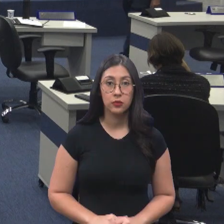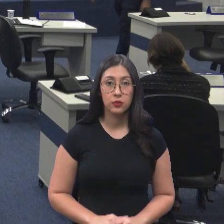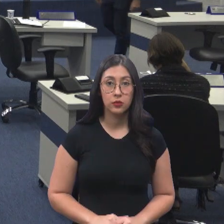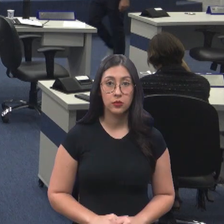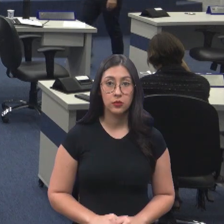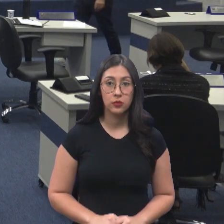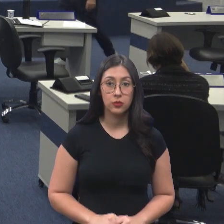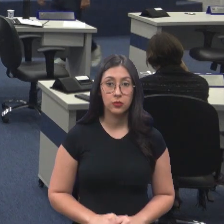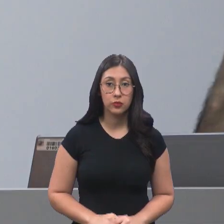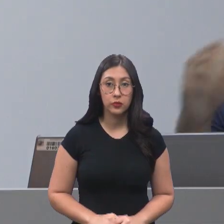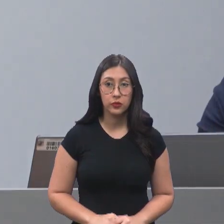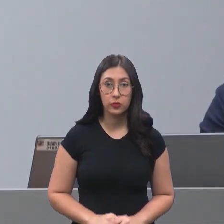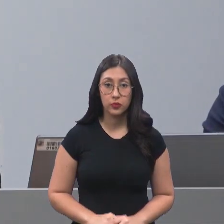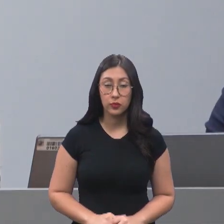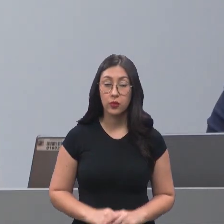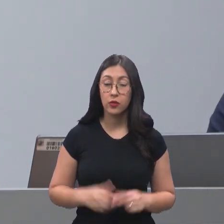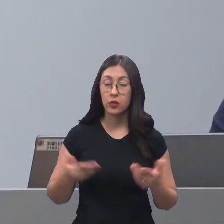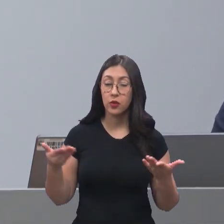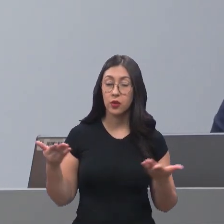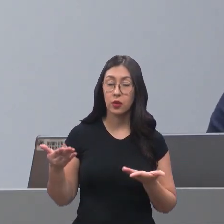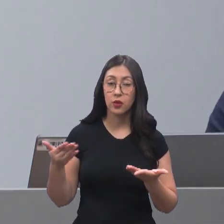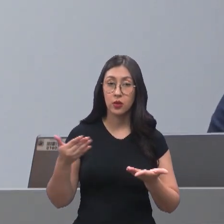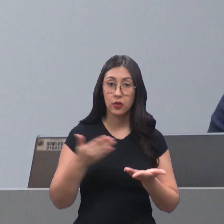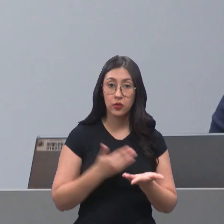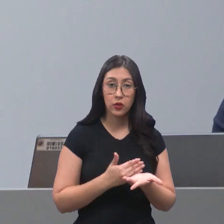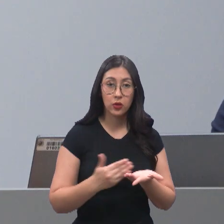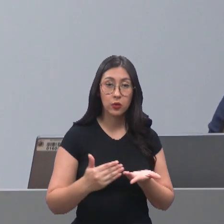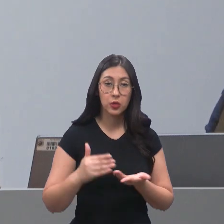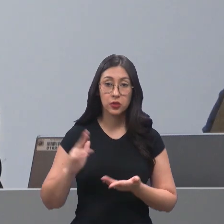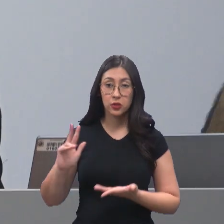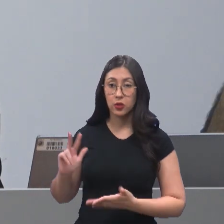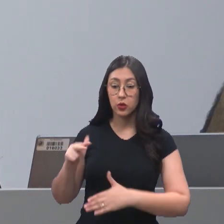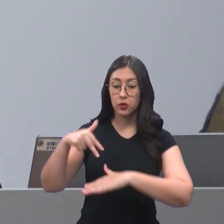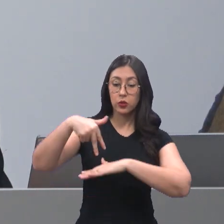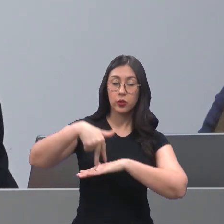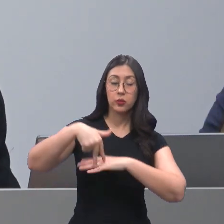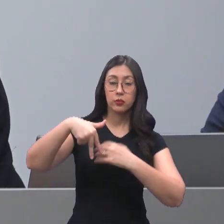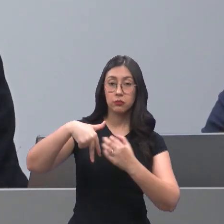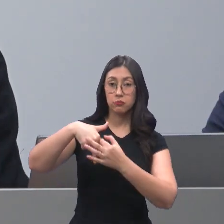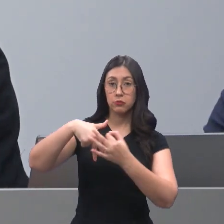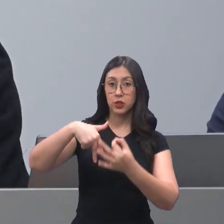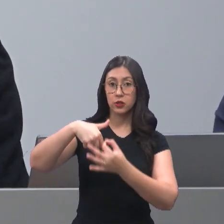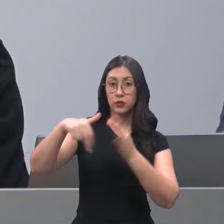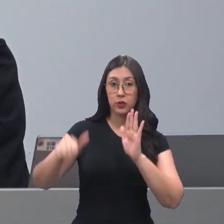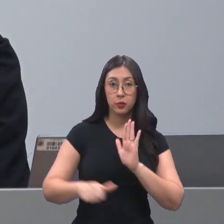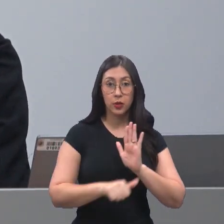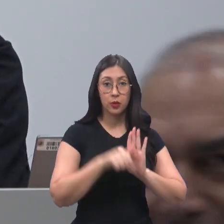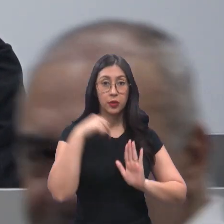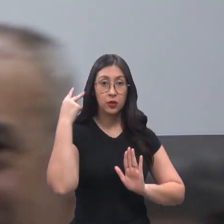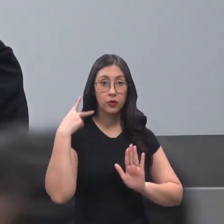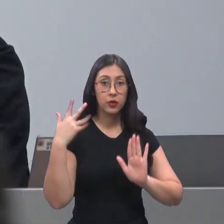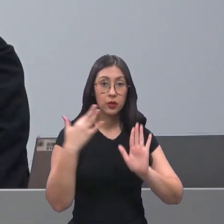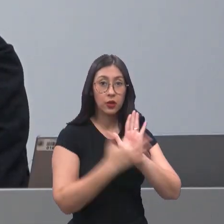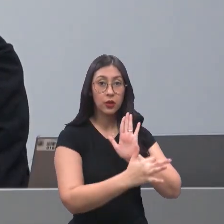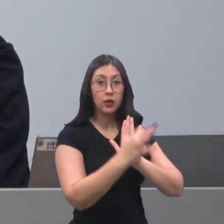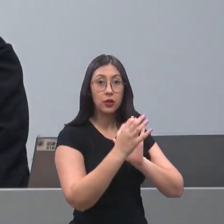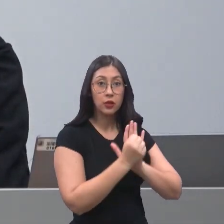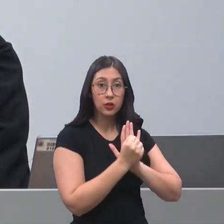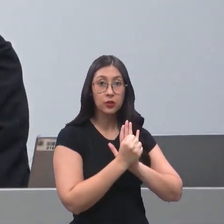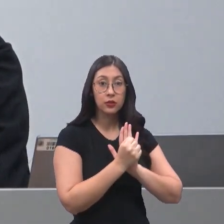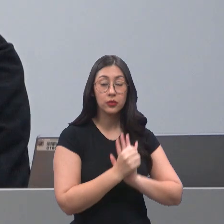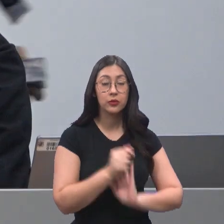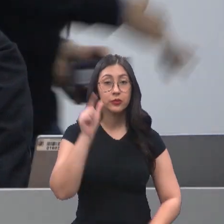Passaremos ao processo do pinga-fogo. Primeiro vereador inscrito, vereador